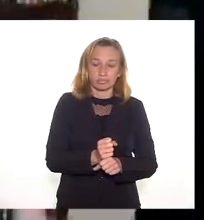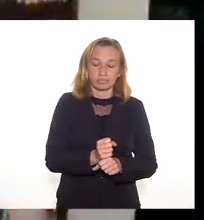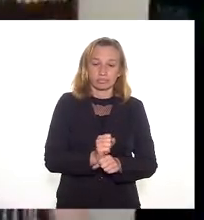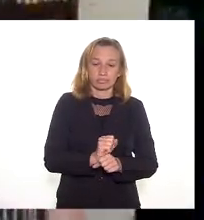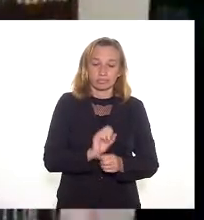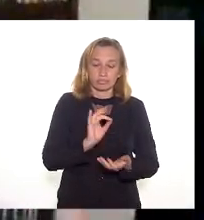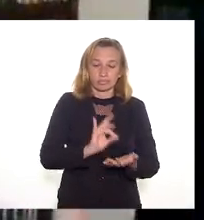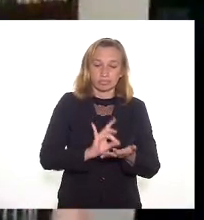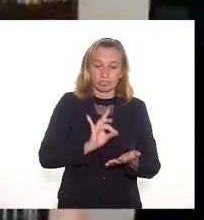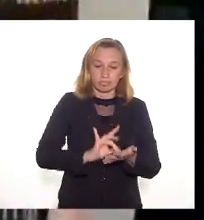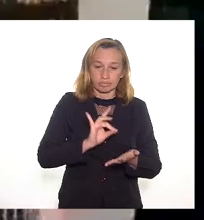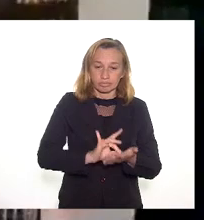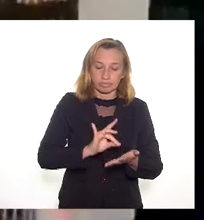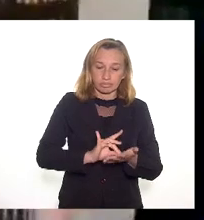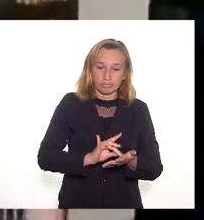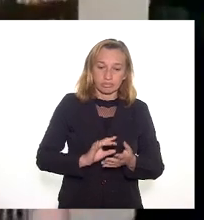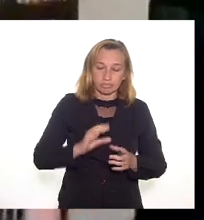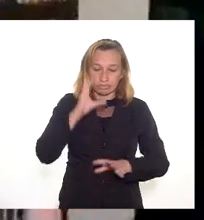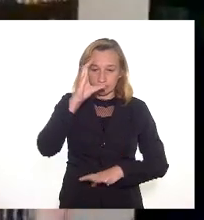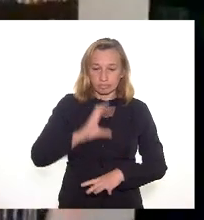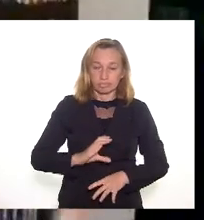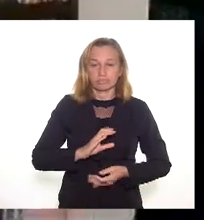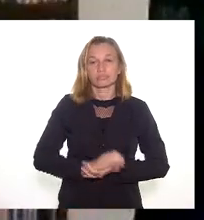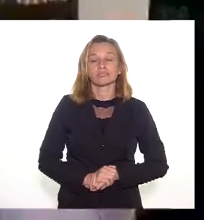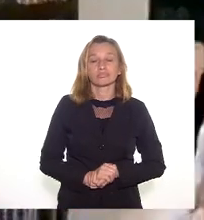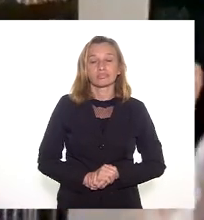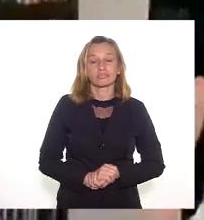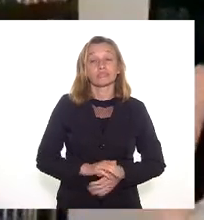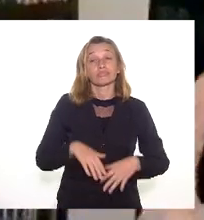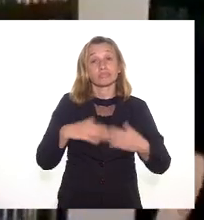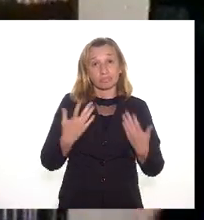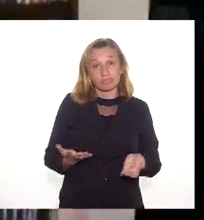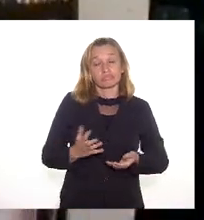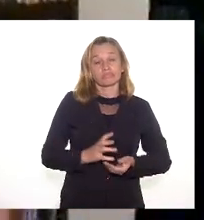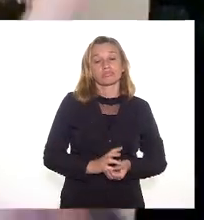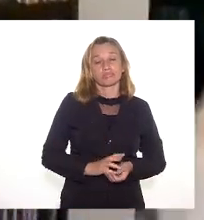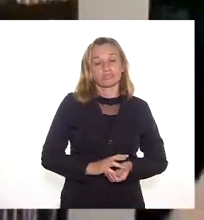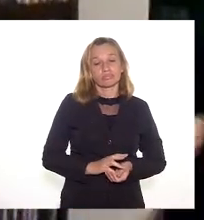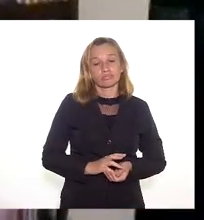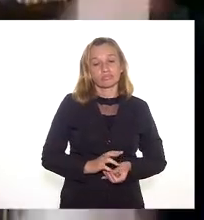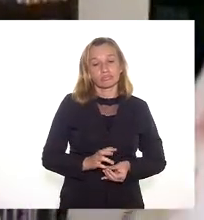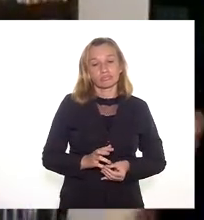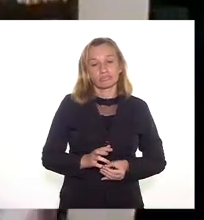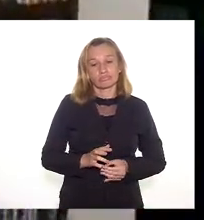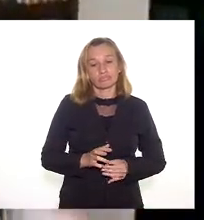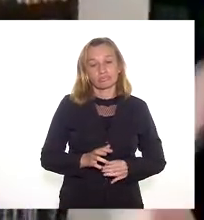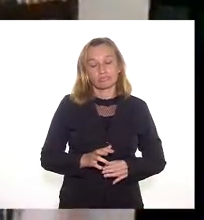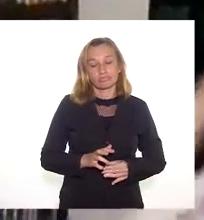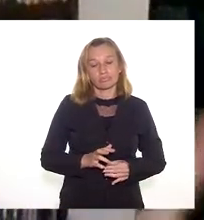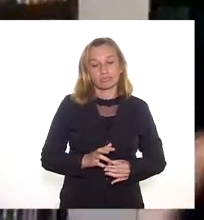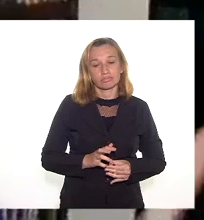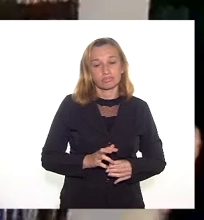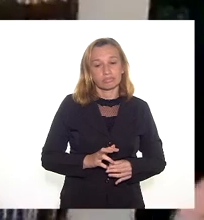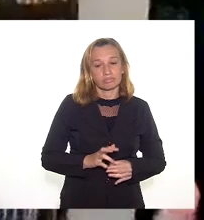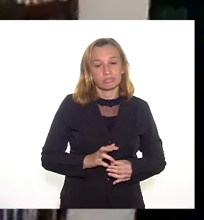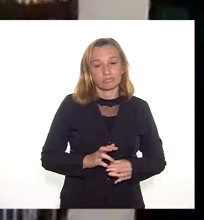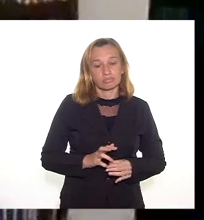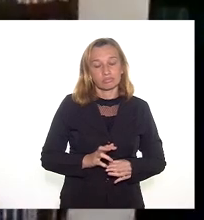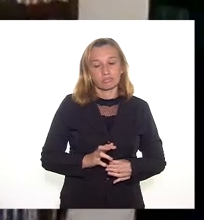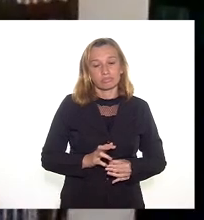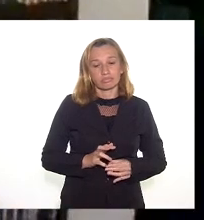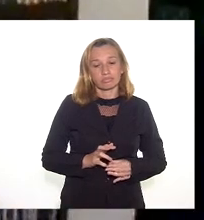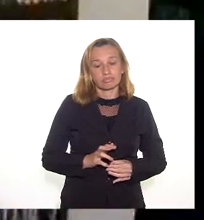verdadeira cidadania então é a única coisa que não se admite